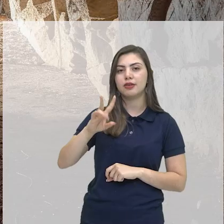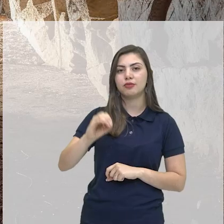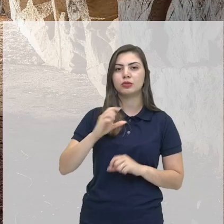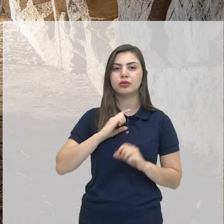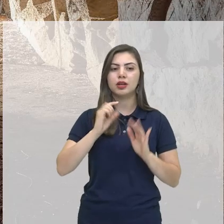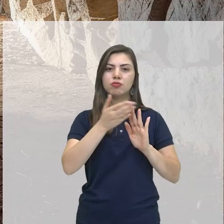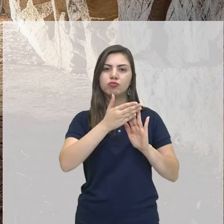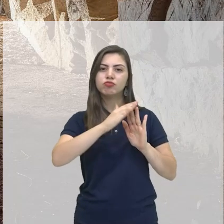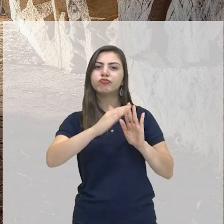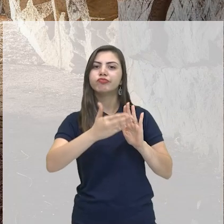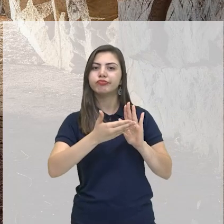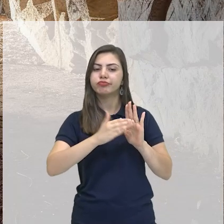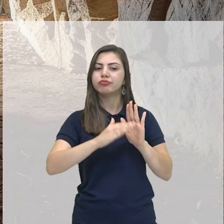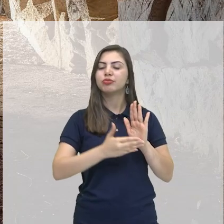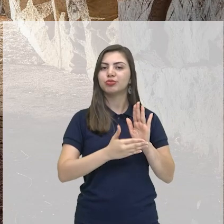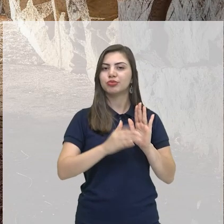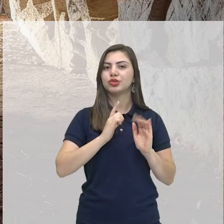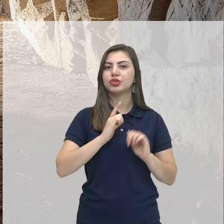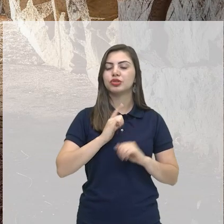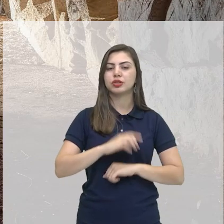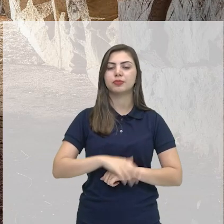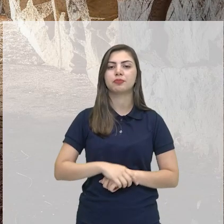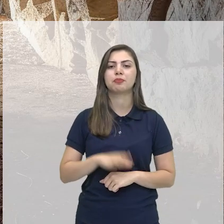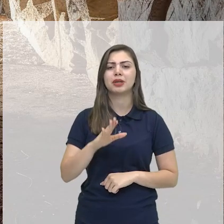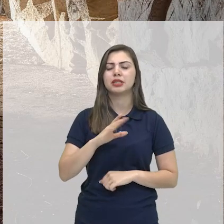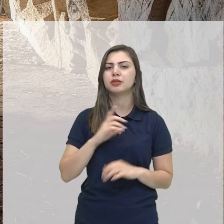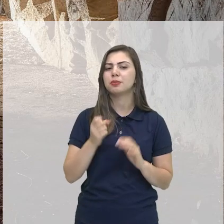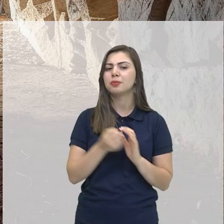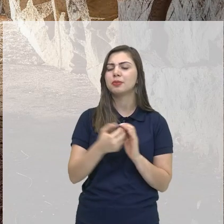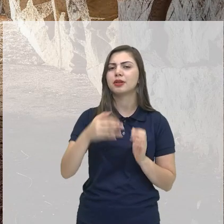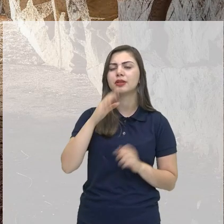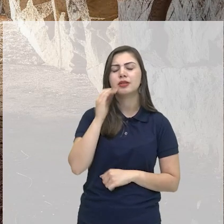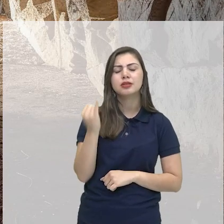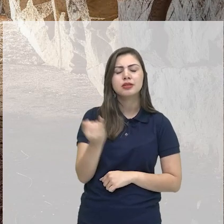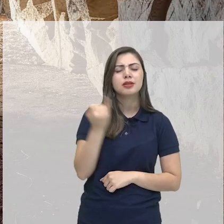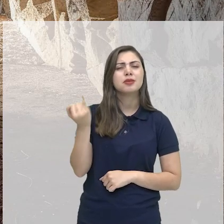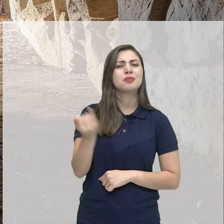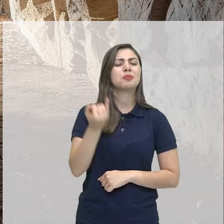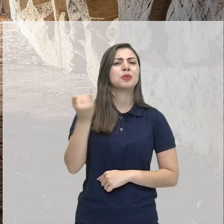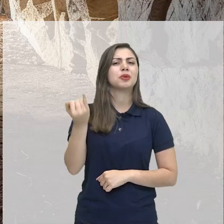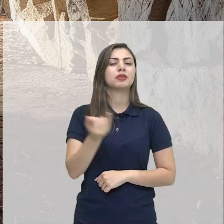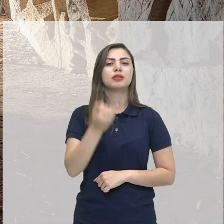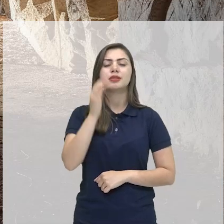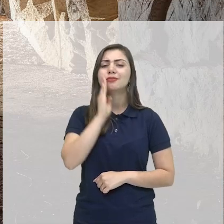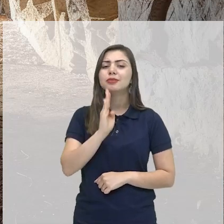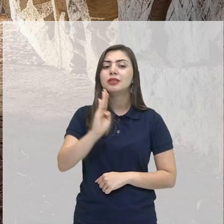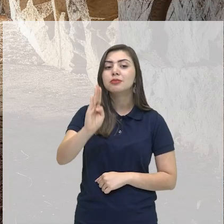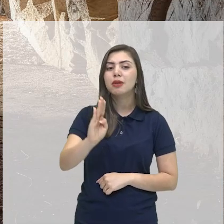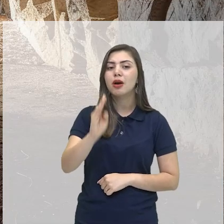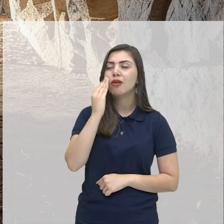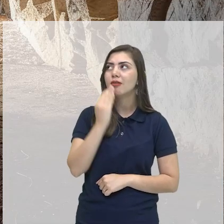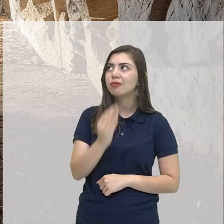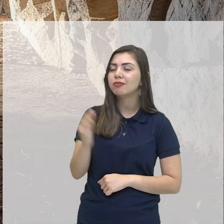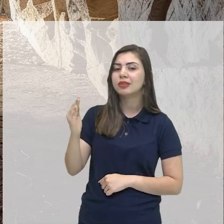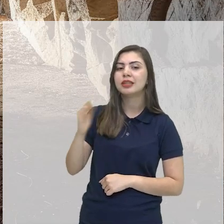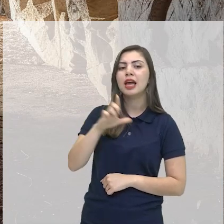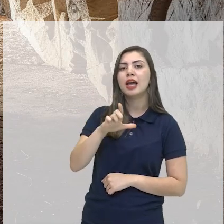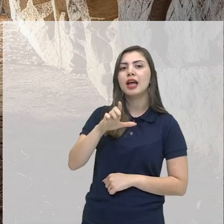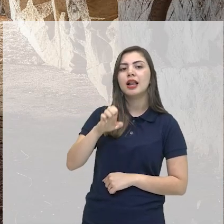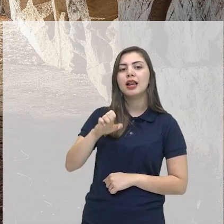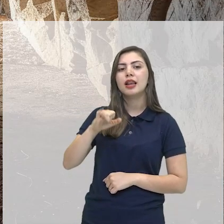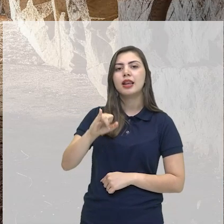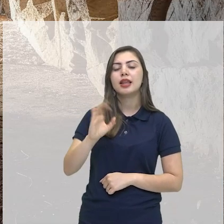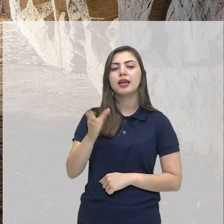principais da produção artística egípcia está nas pinturas. Além de seu caráter religioso